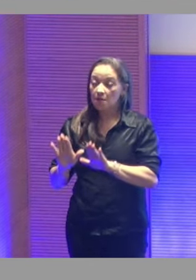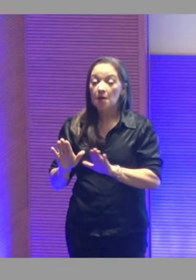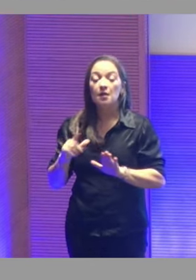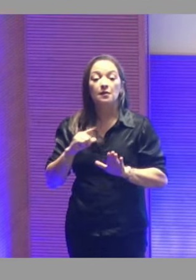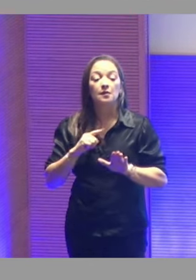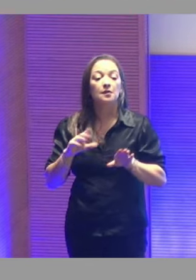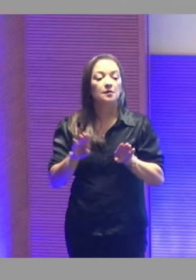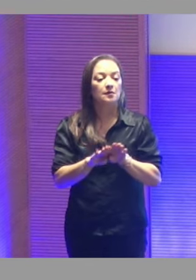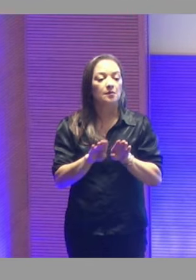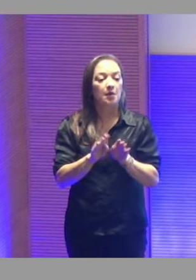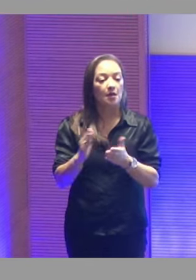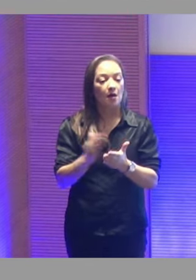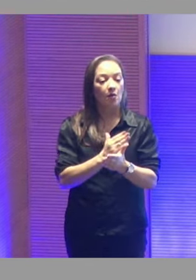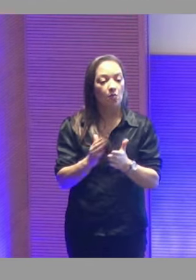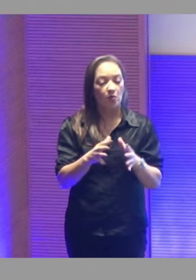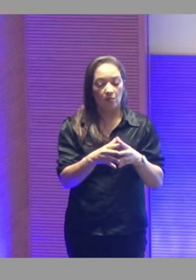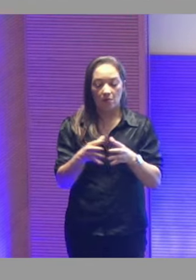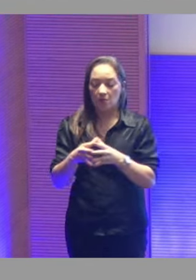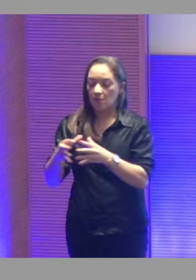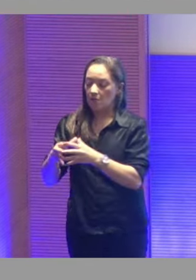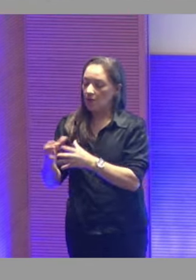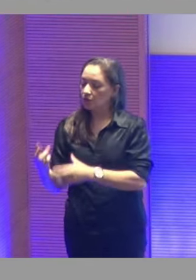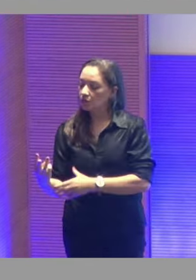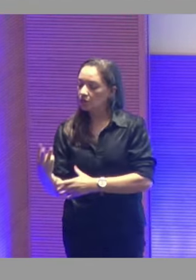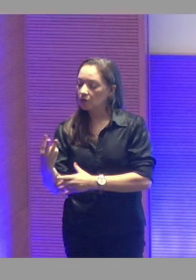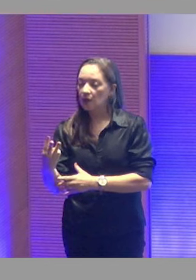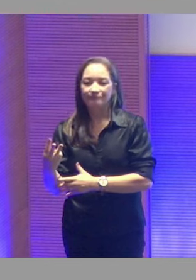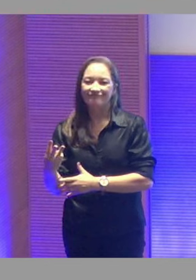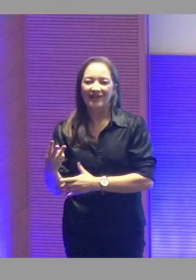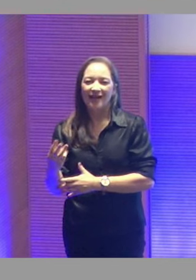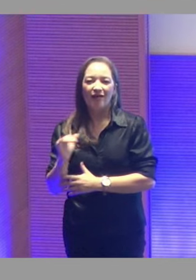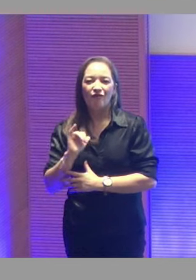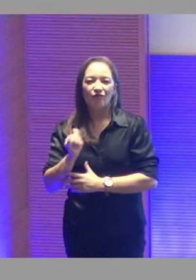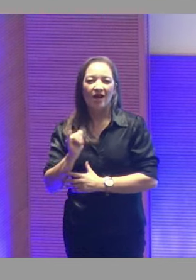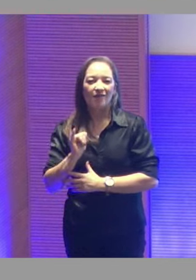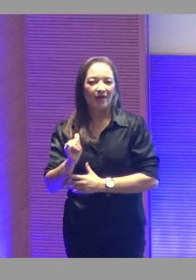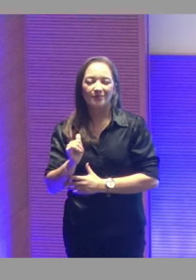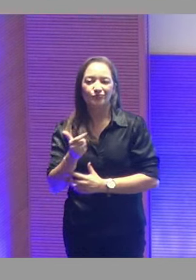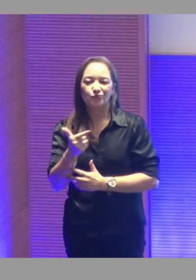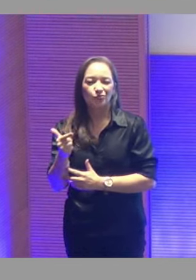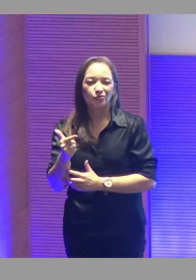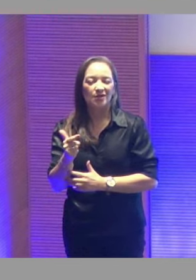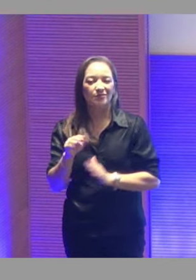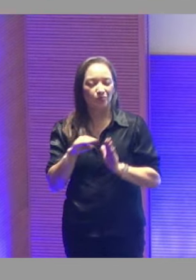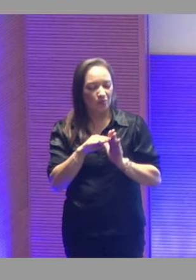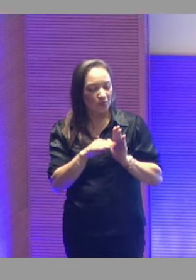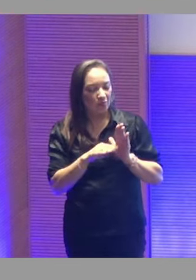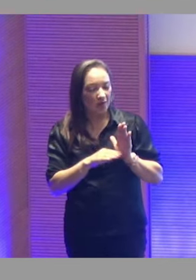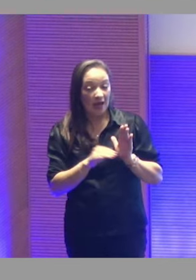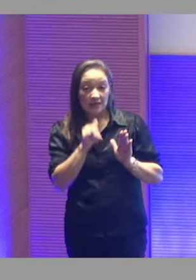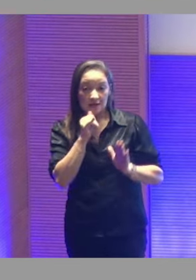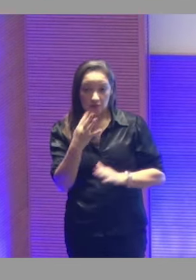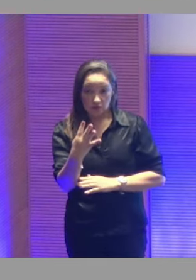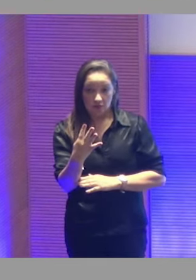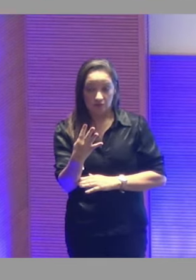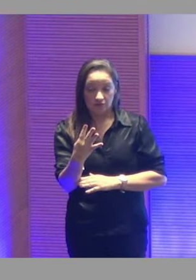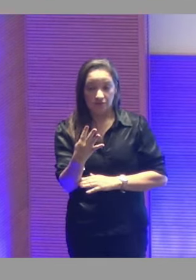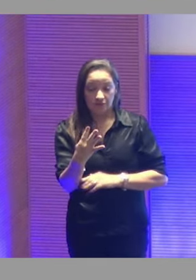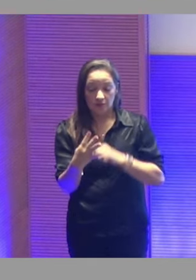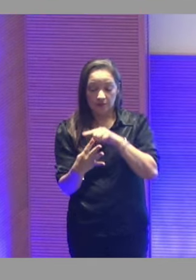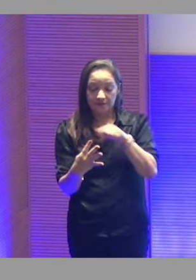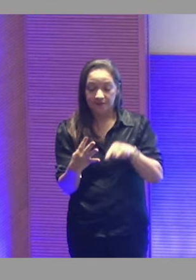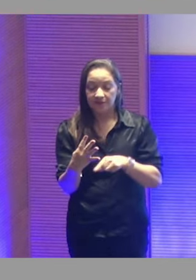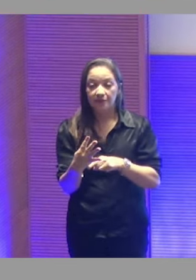categorias de escopo 3 que não são amplamente reportadas no programa aqui a gente traz exemplo de quatro delas eh que são